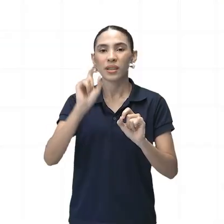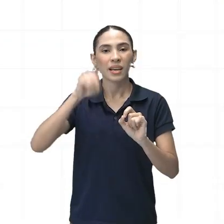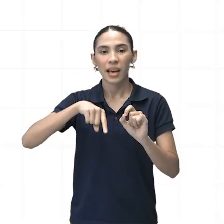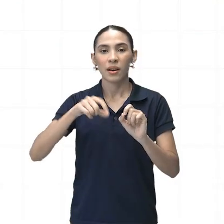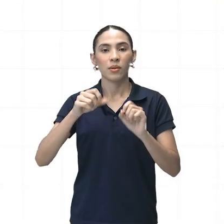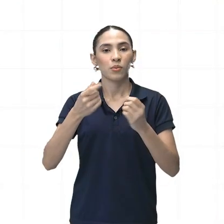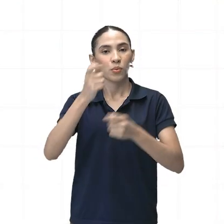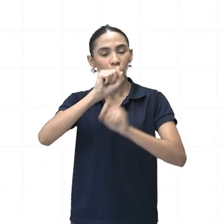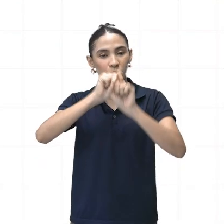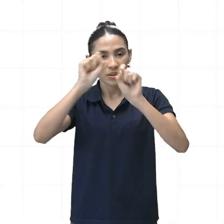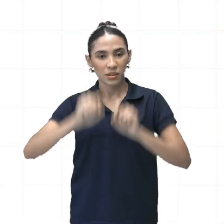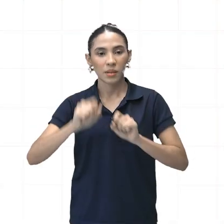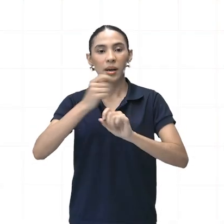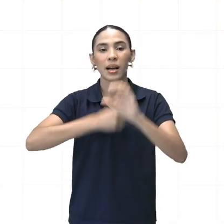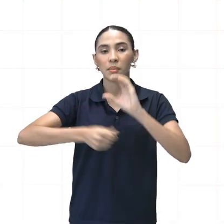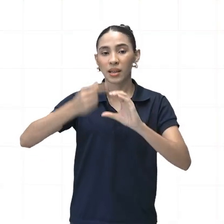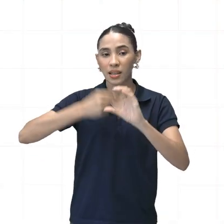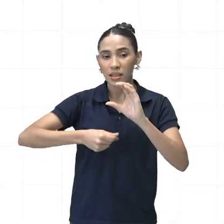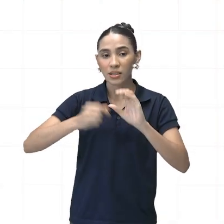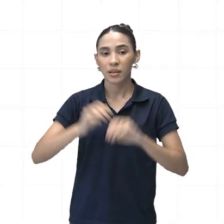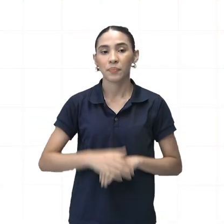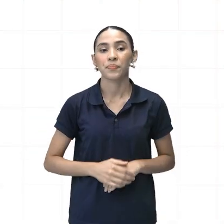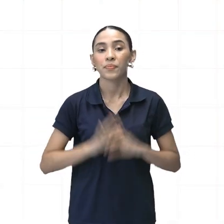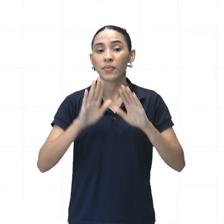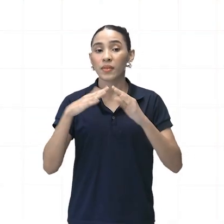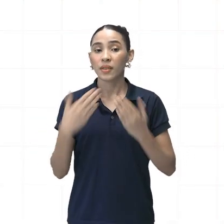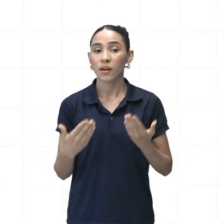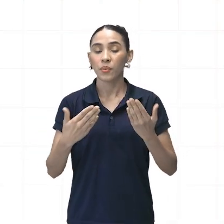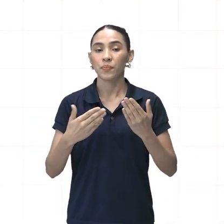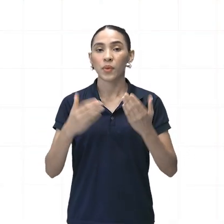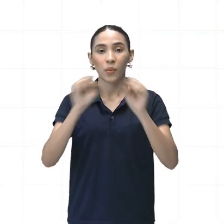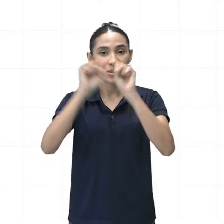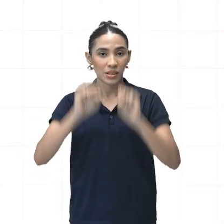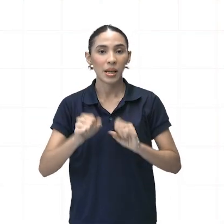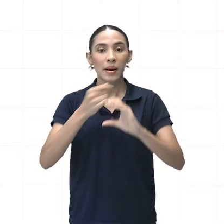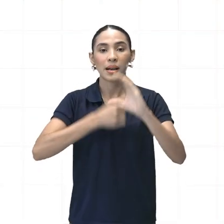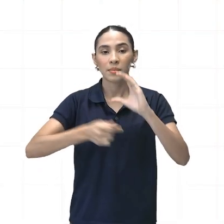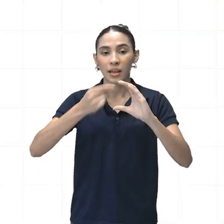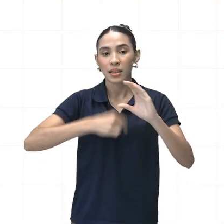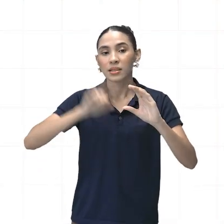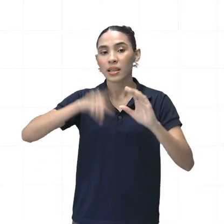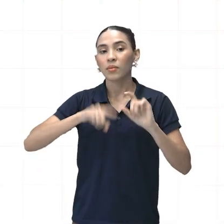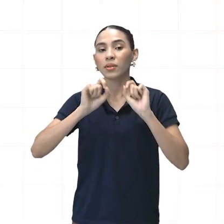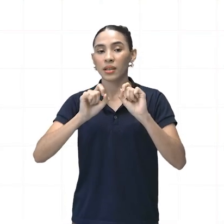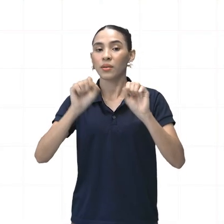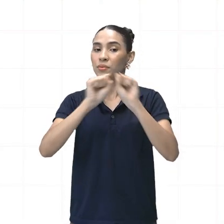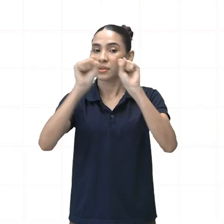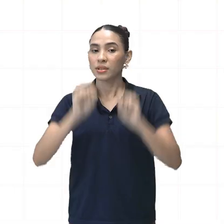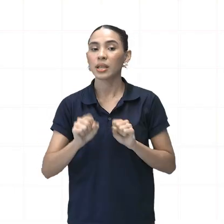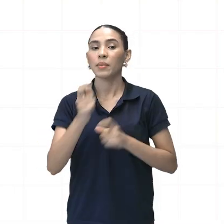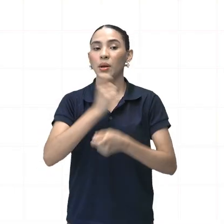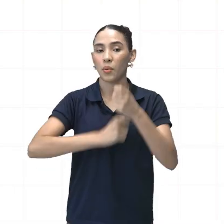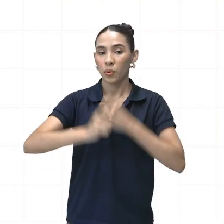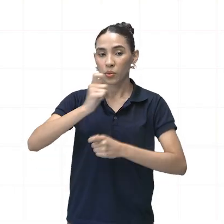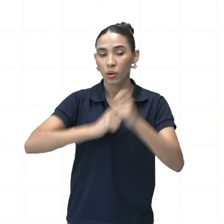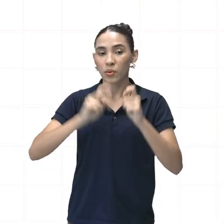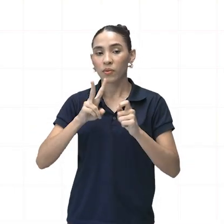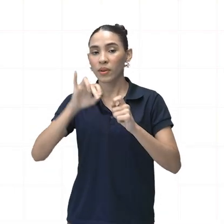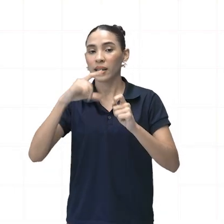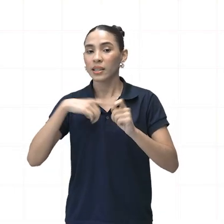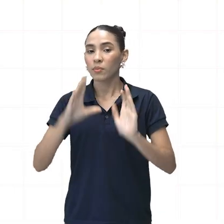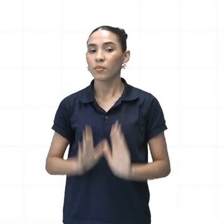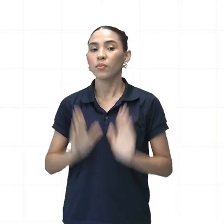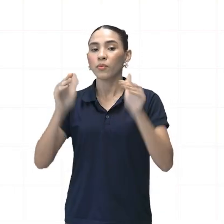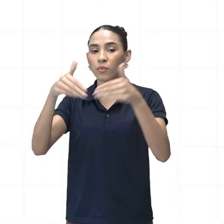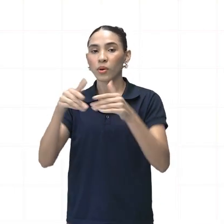olha só, o que é o sistema capitalista? Gente, o sistema capitalista é um sistema econômico que vai estar centrado